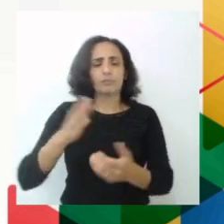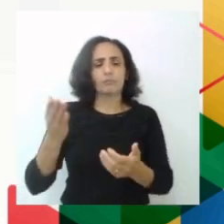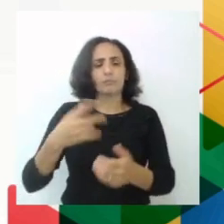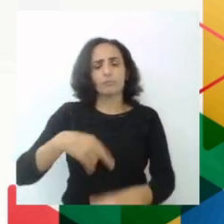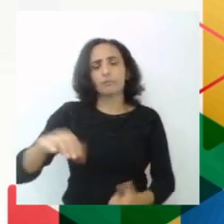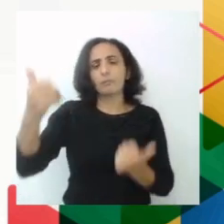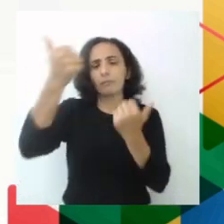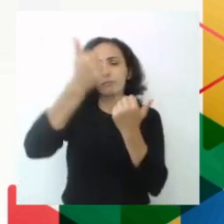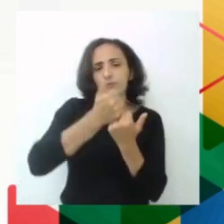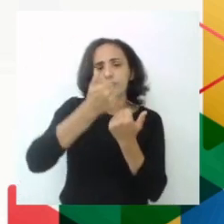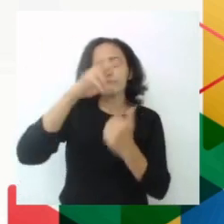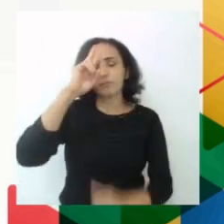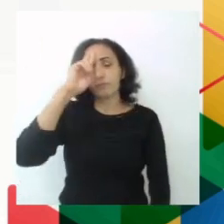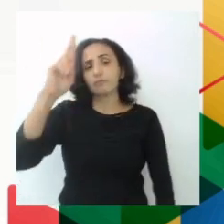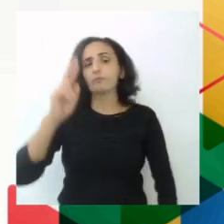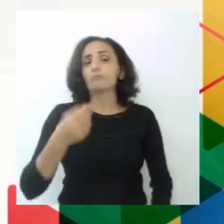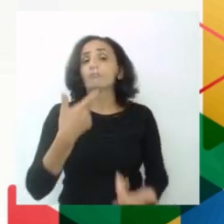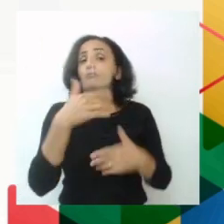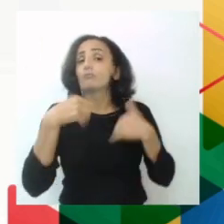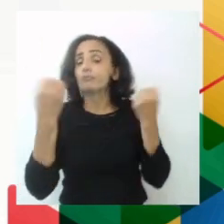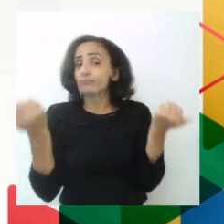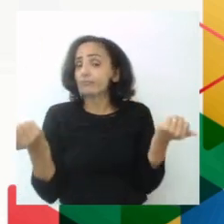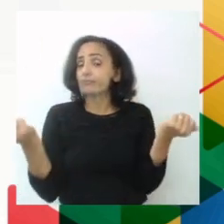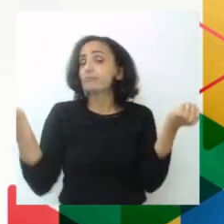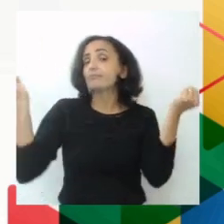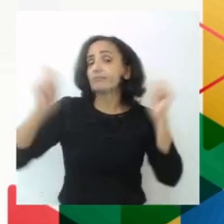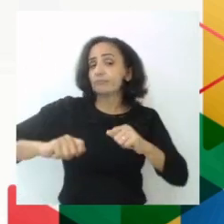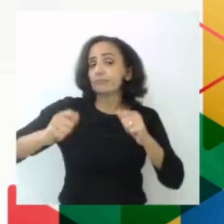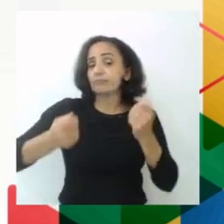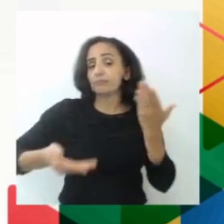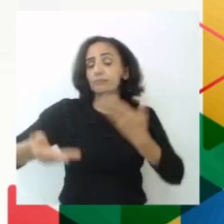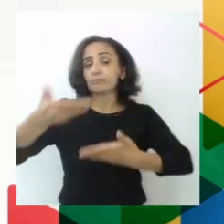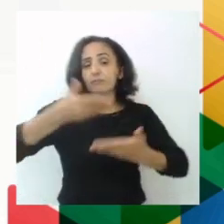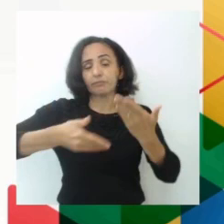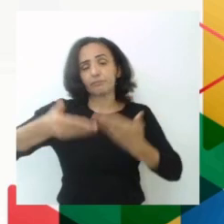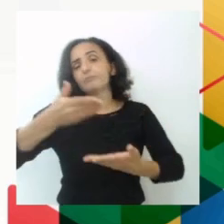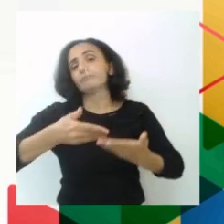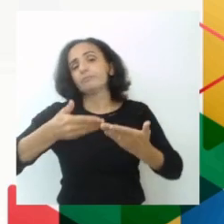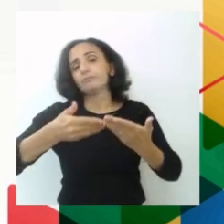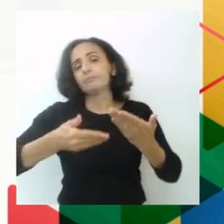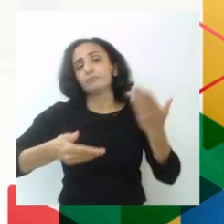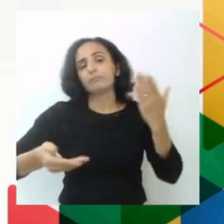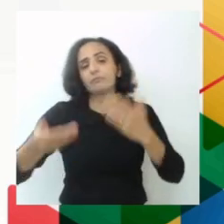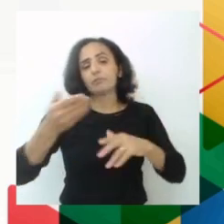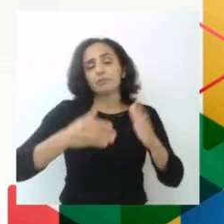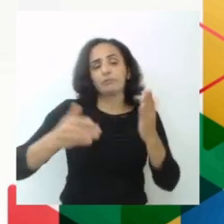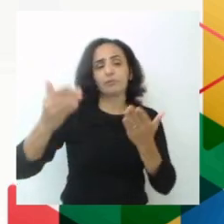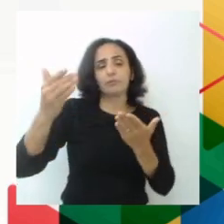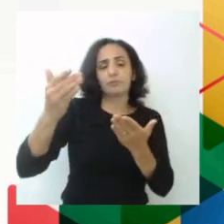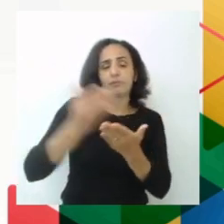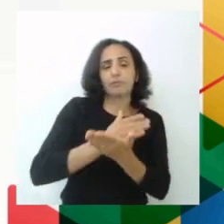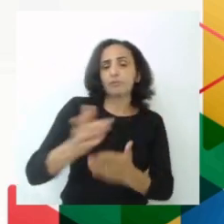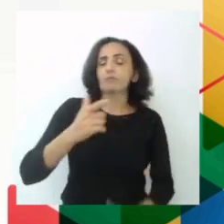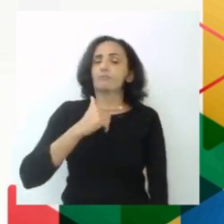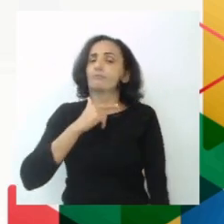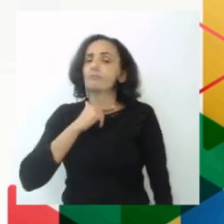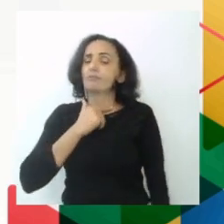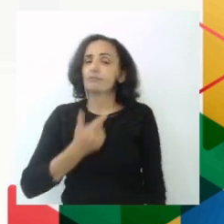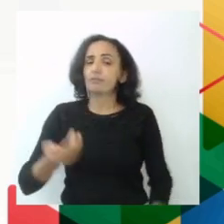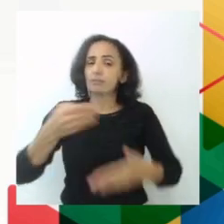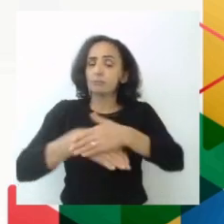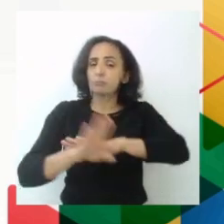vice-diretor. Quantas são as possibilidades de ocupação dos cargos de diretor e vice-diretor da